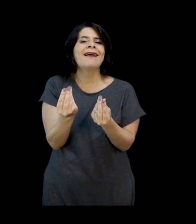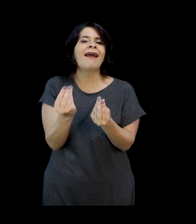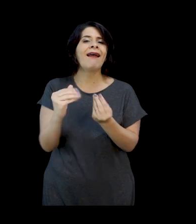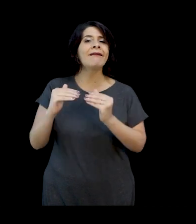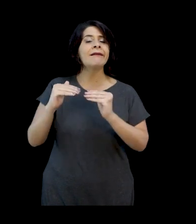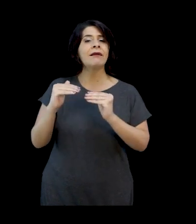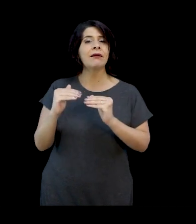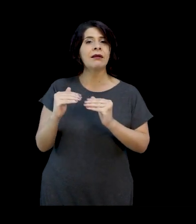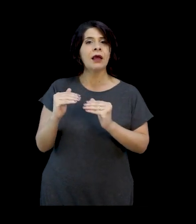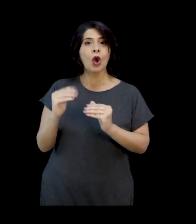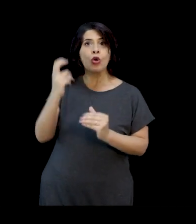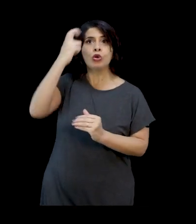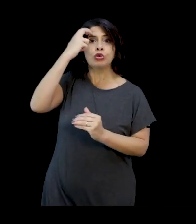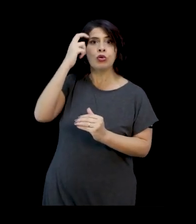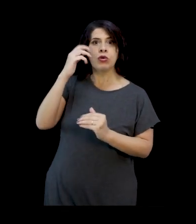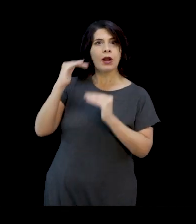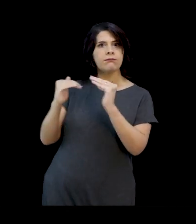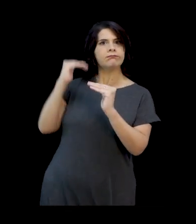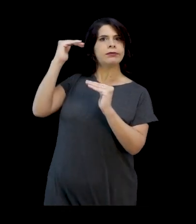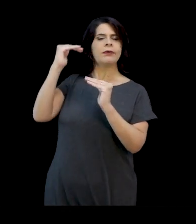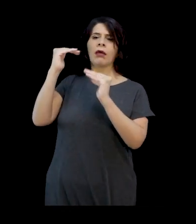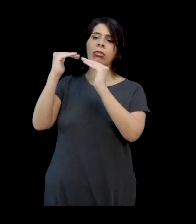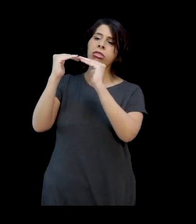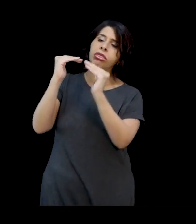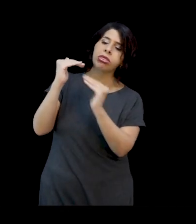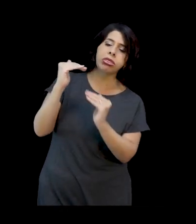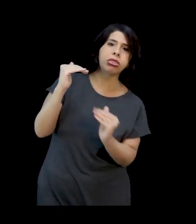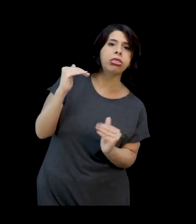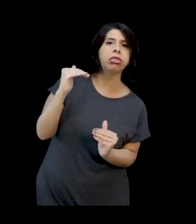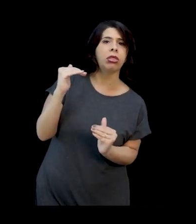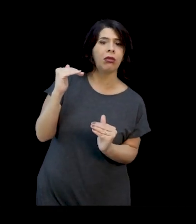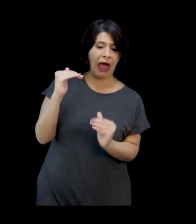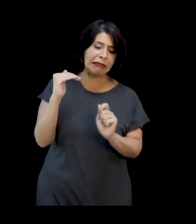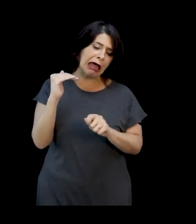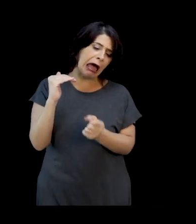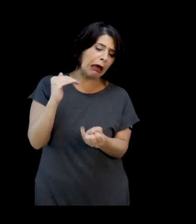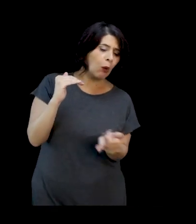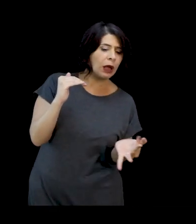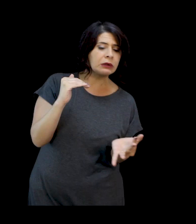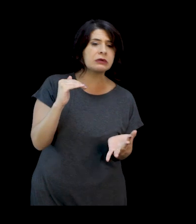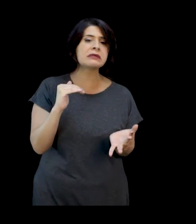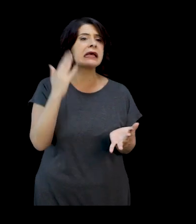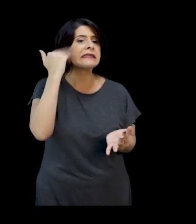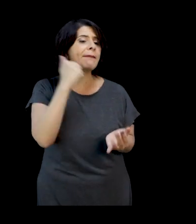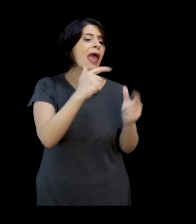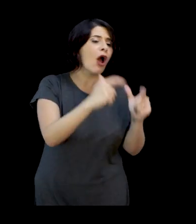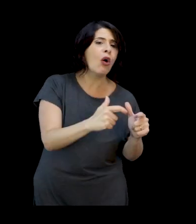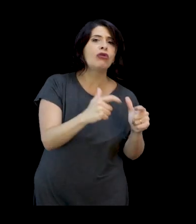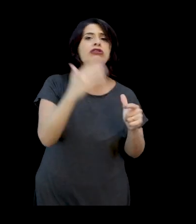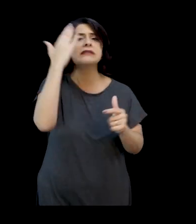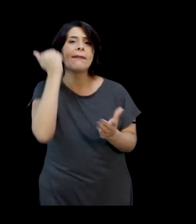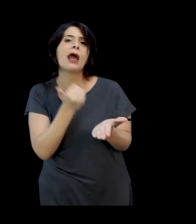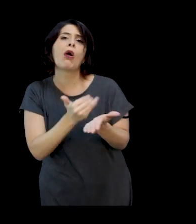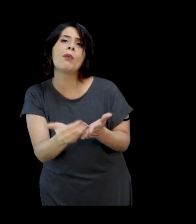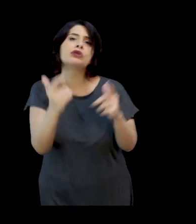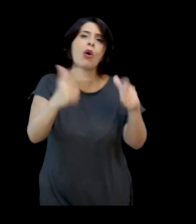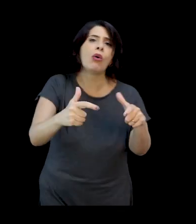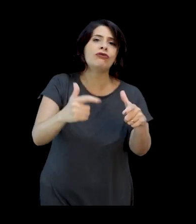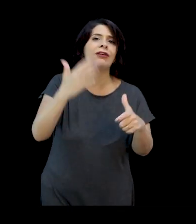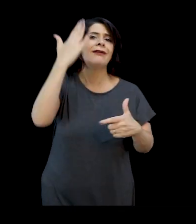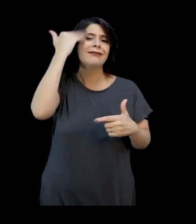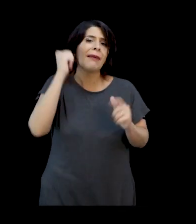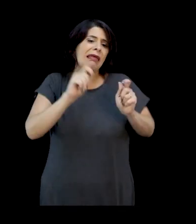o artefato cultural, o produto cultural, a algo que pode ser quantificável. E esta quantificação